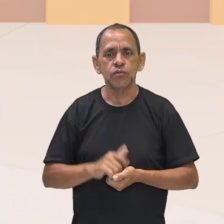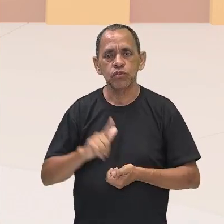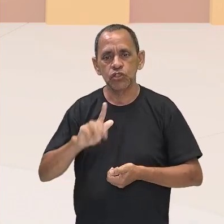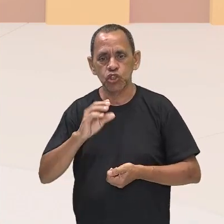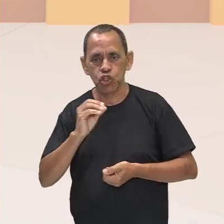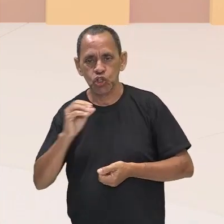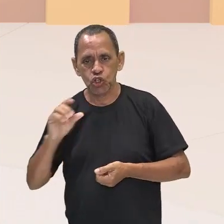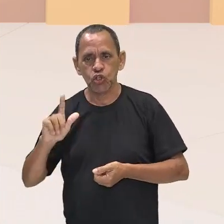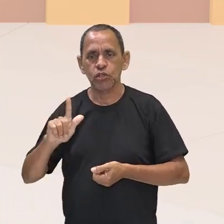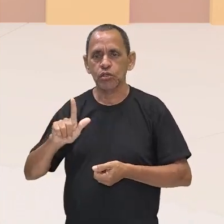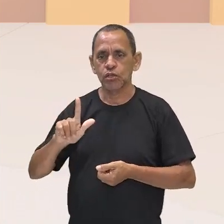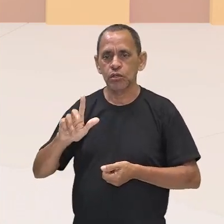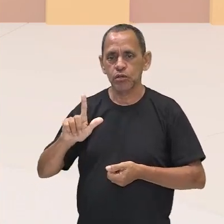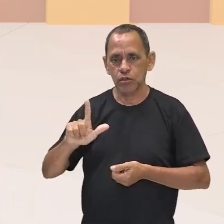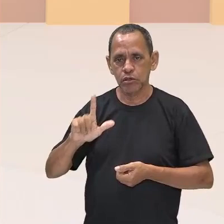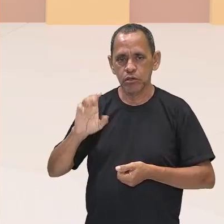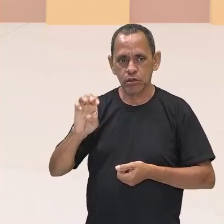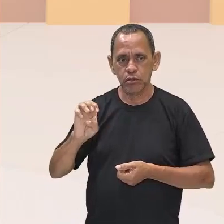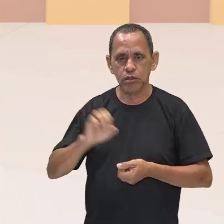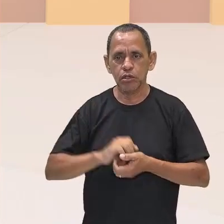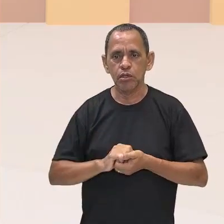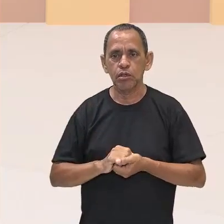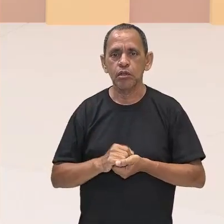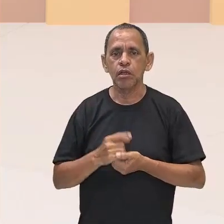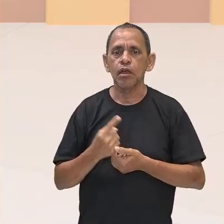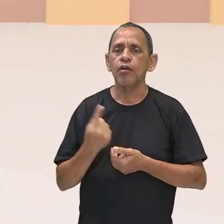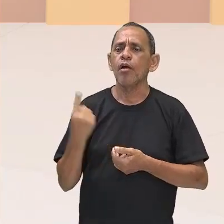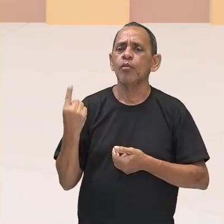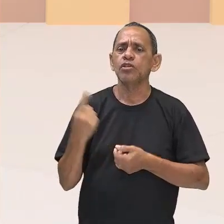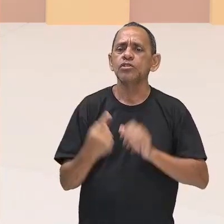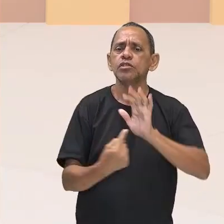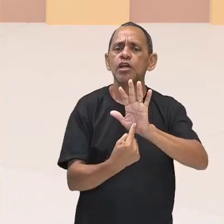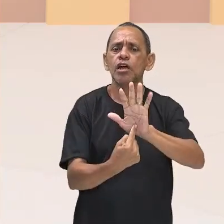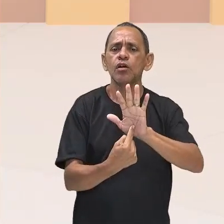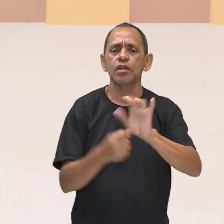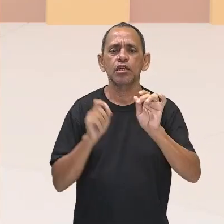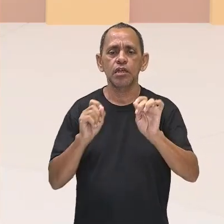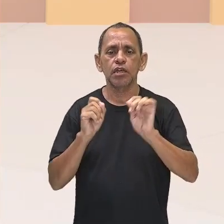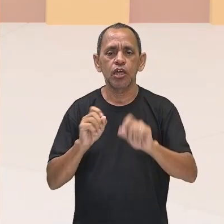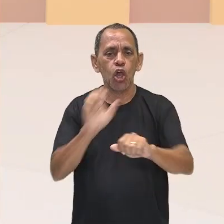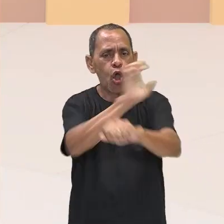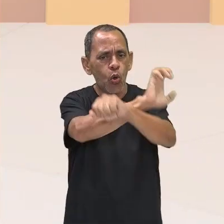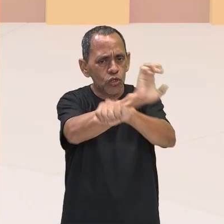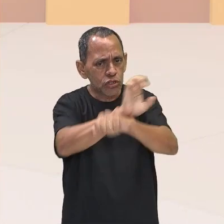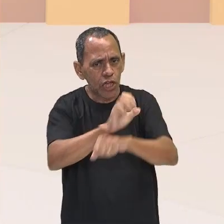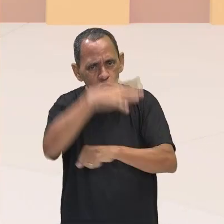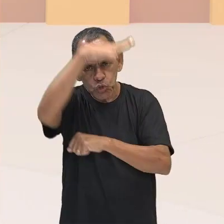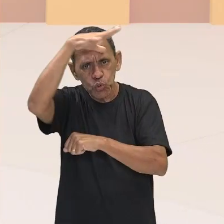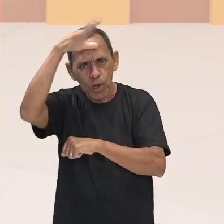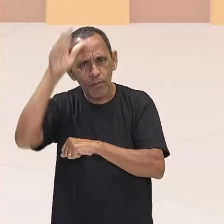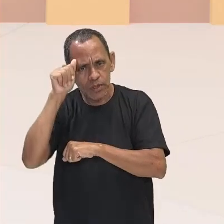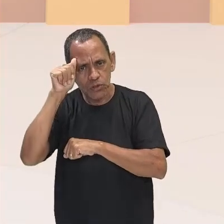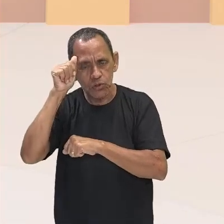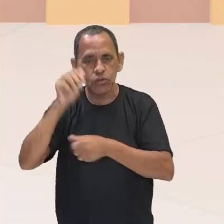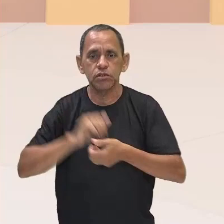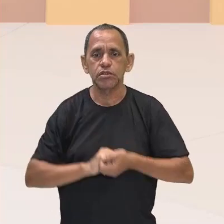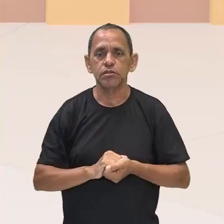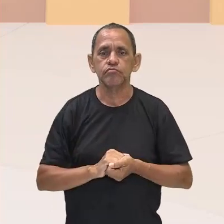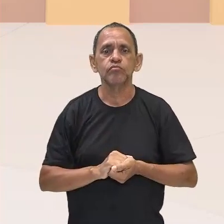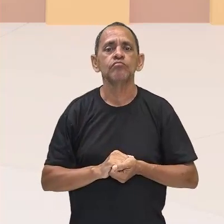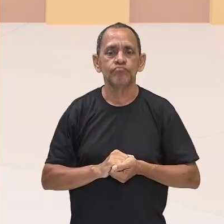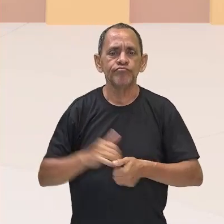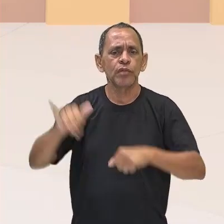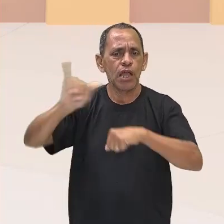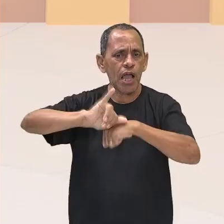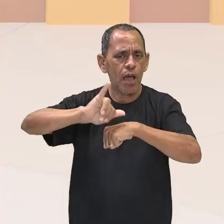E aí a gente vai aproximando e vamos encontrando o nosso estado. Então, já está identificado aí para vocês a capital do nosso